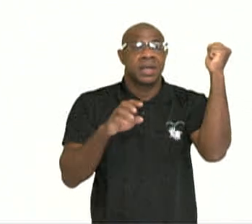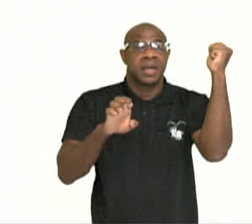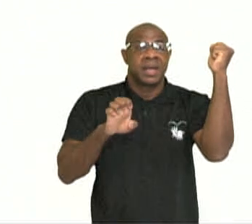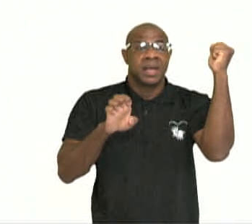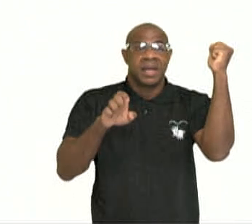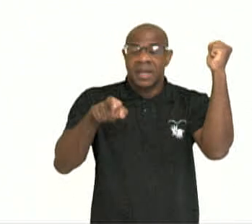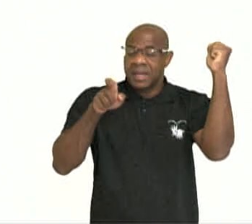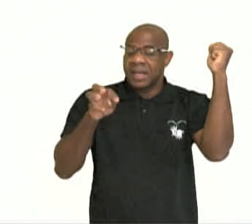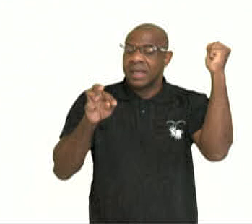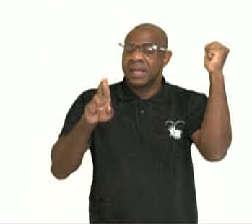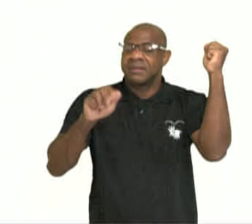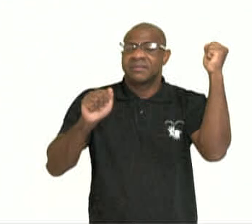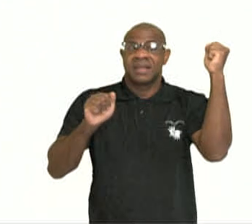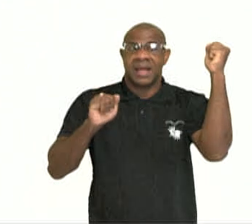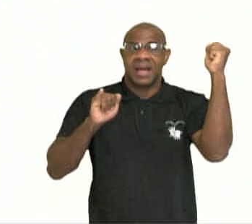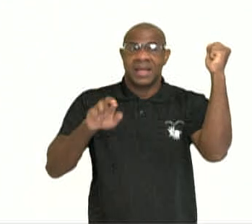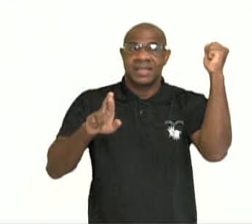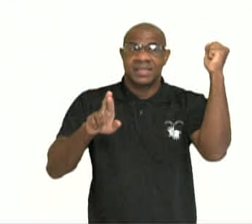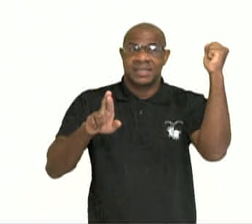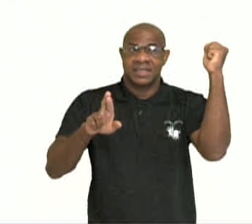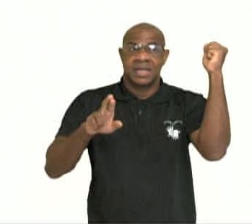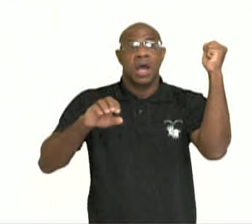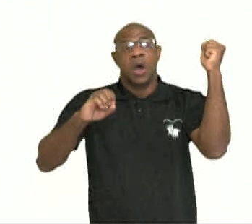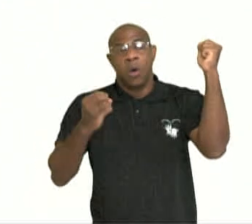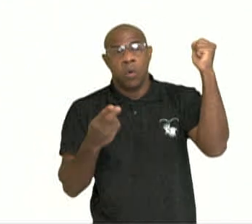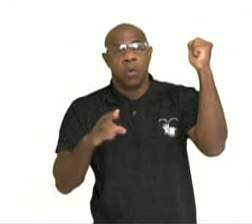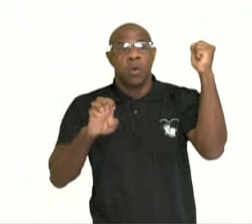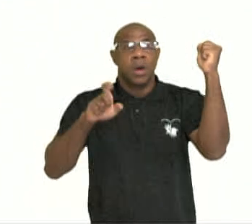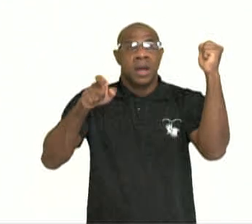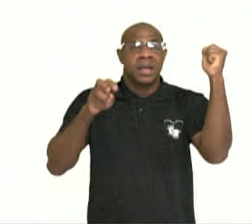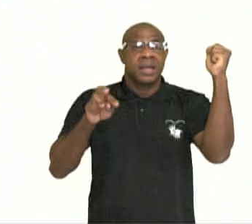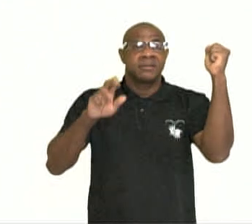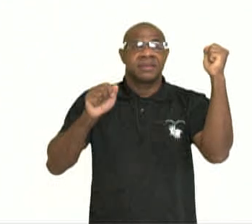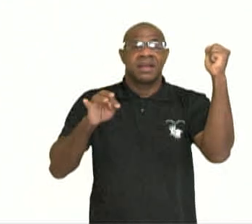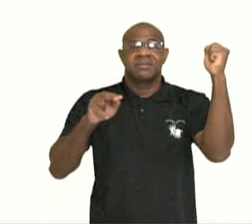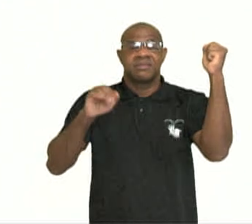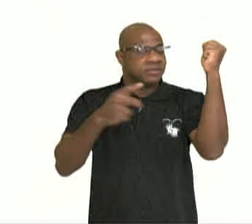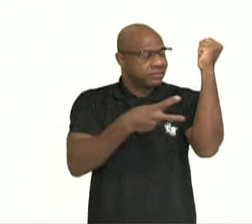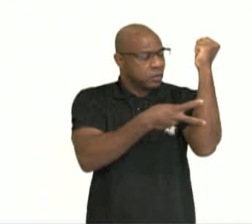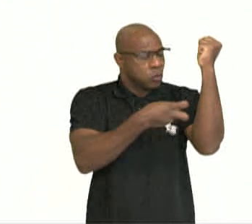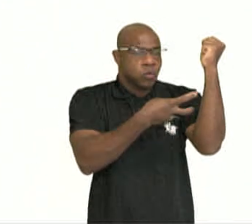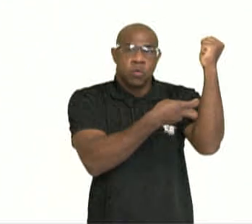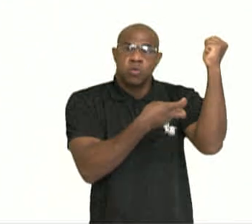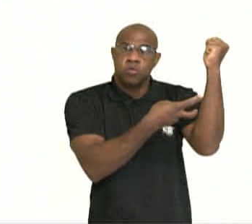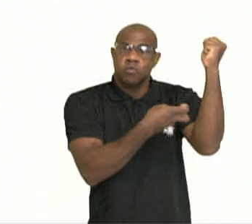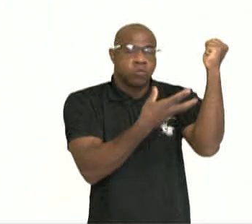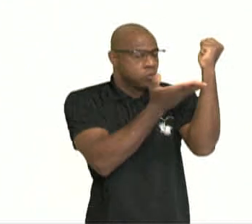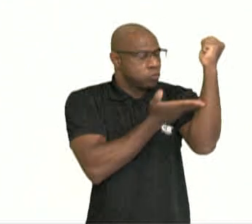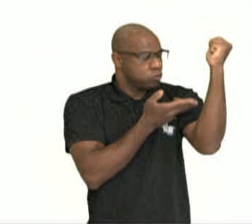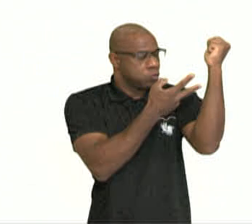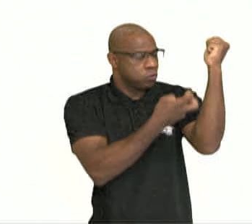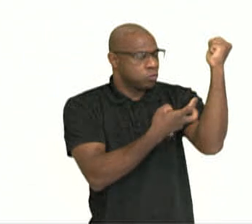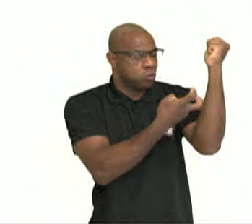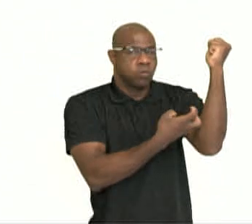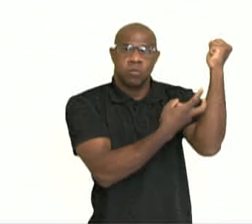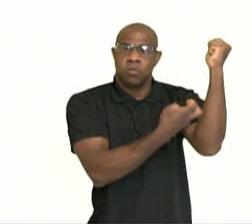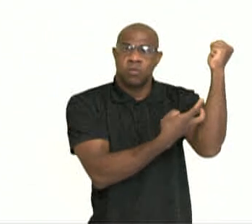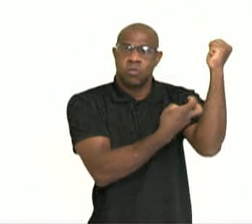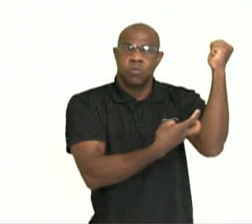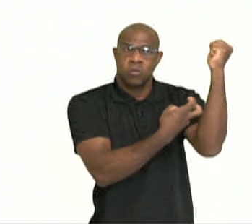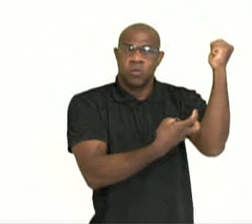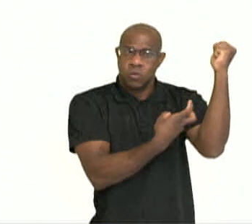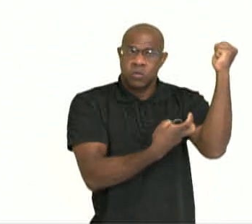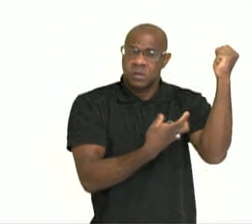extrair ou retirar recursos naturais em sua forma original com fins o quê? Lucrativos ou